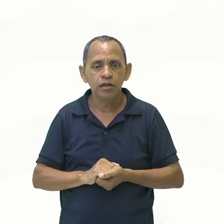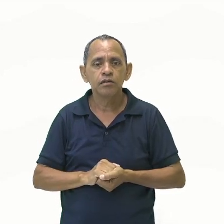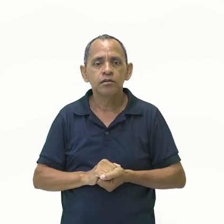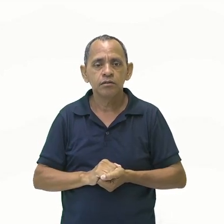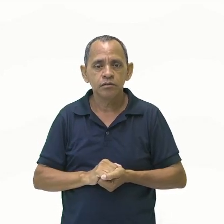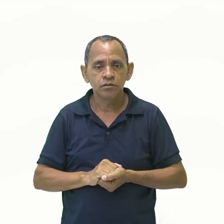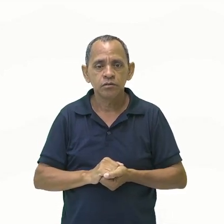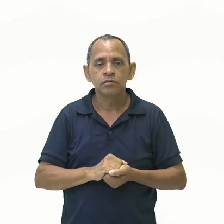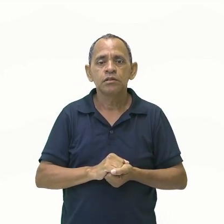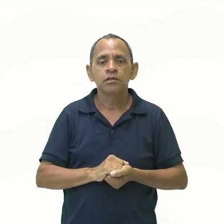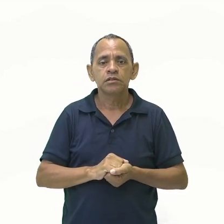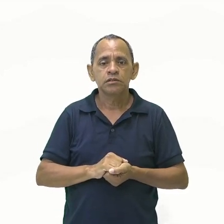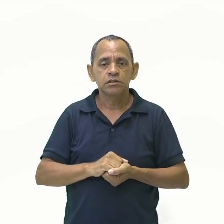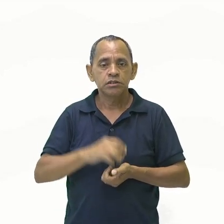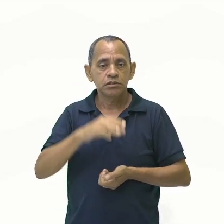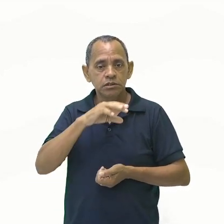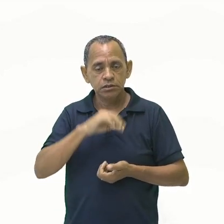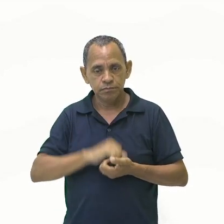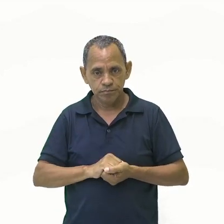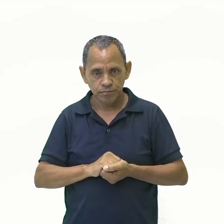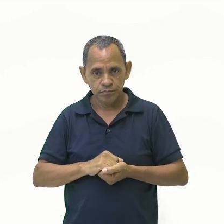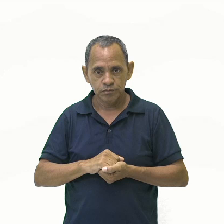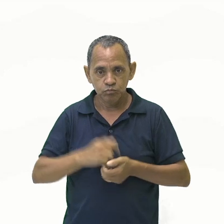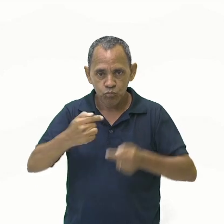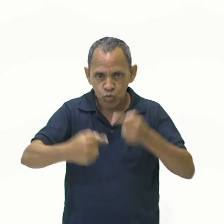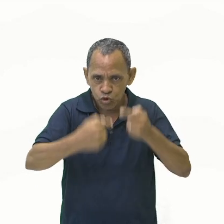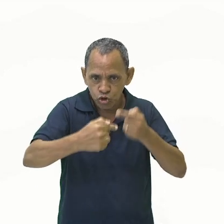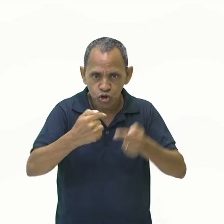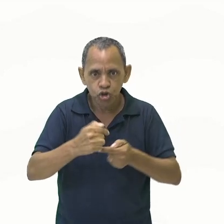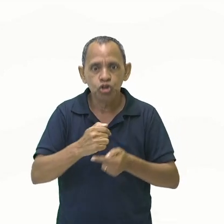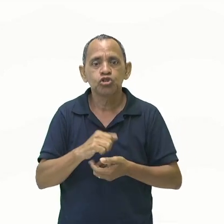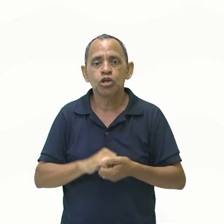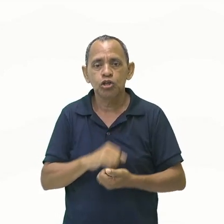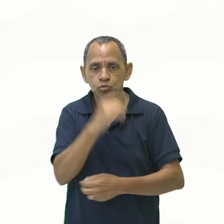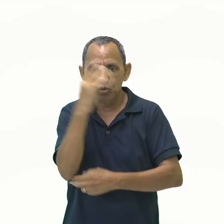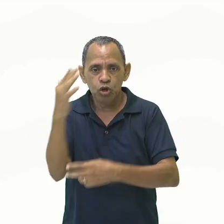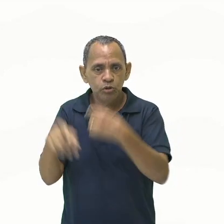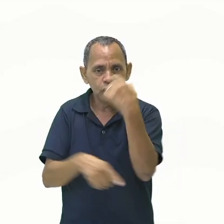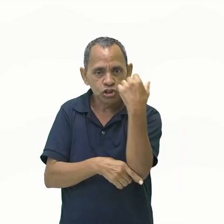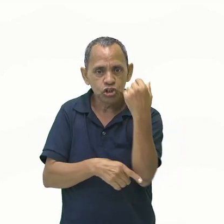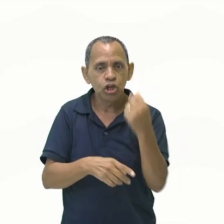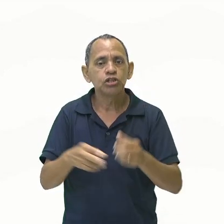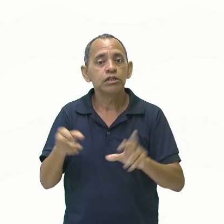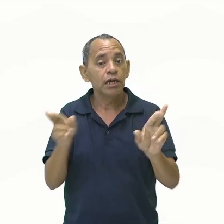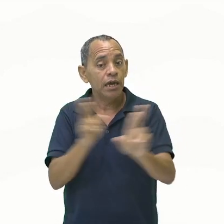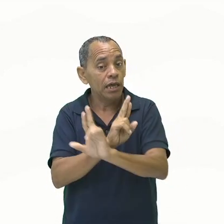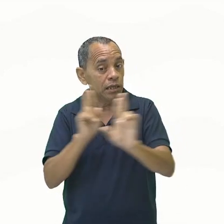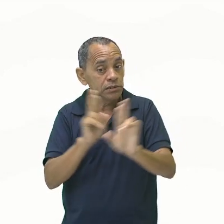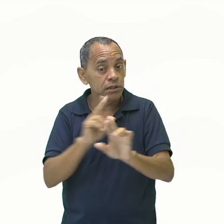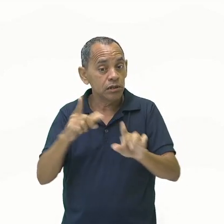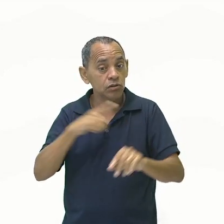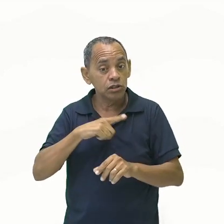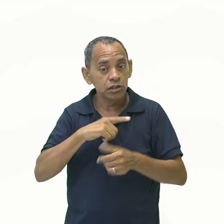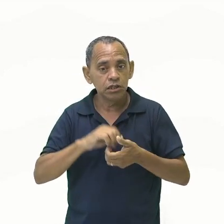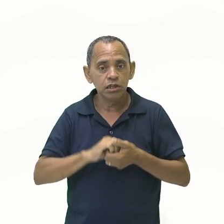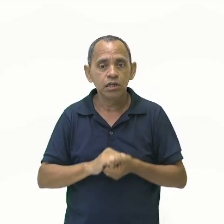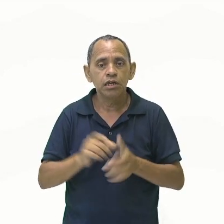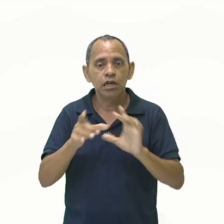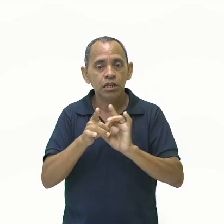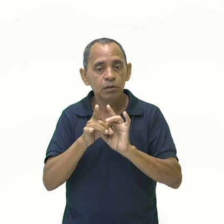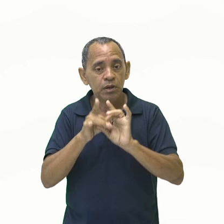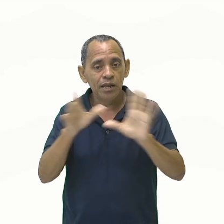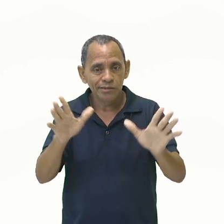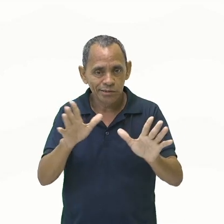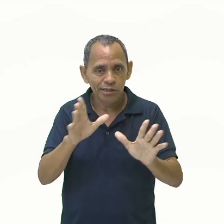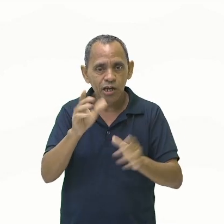meio ambiente, referentes ali às atribuições federais relativas ao licenciamento ambiental, ao controle